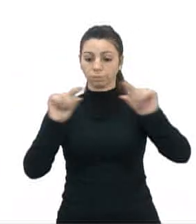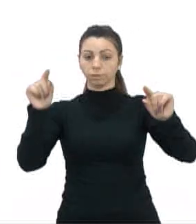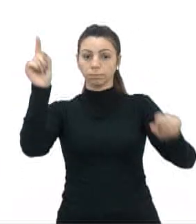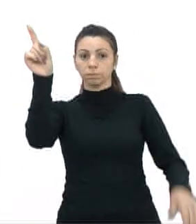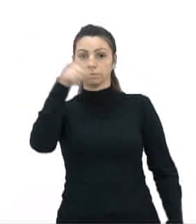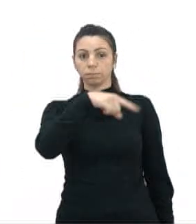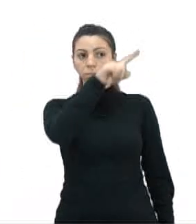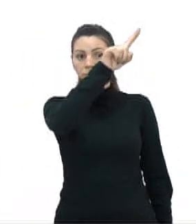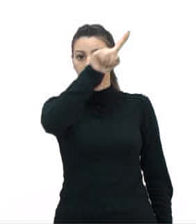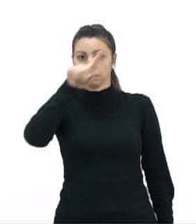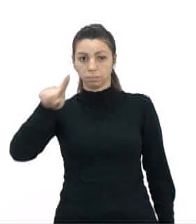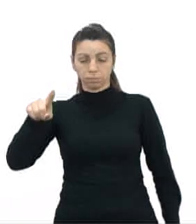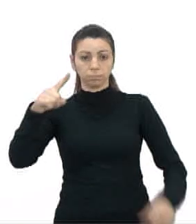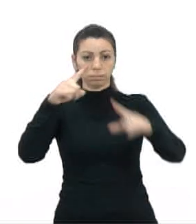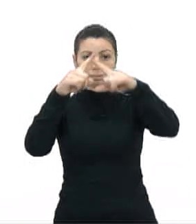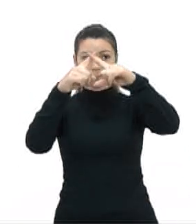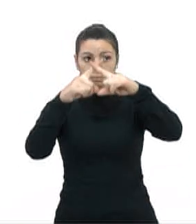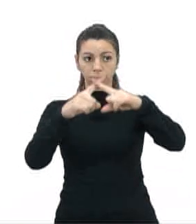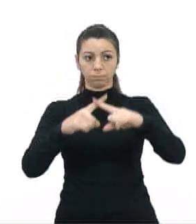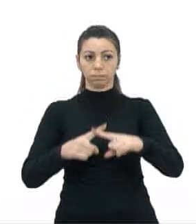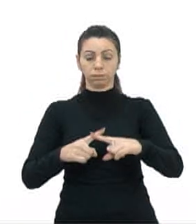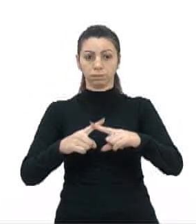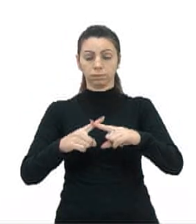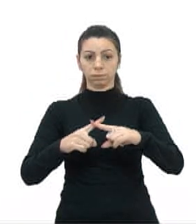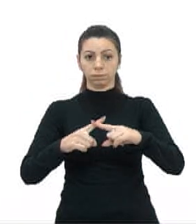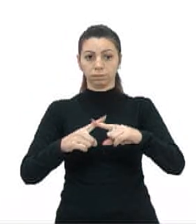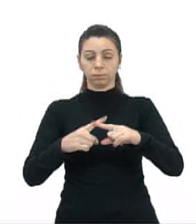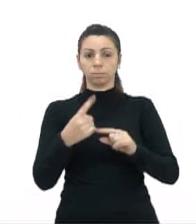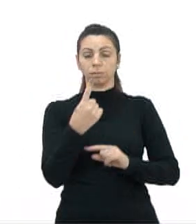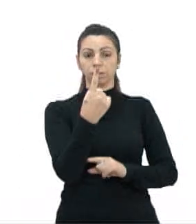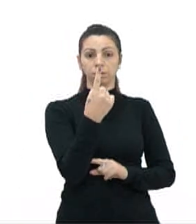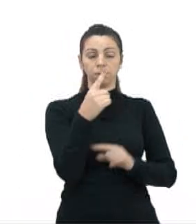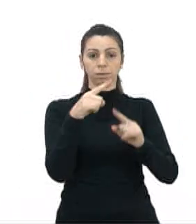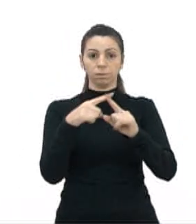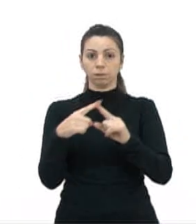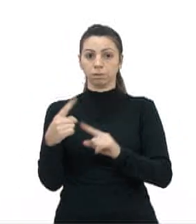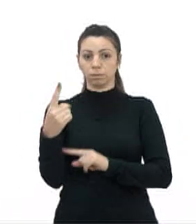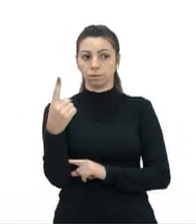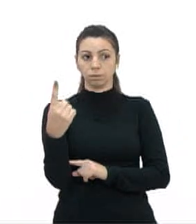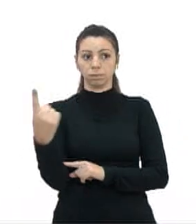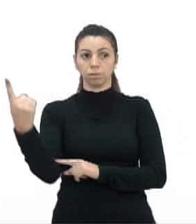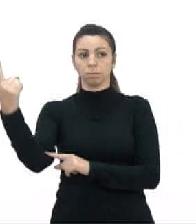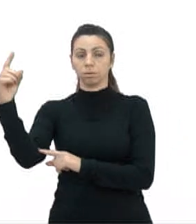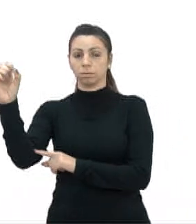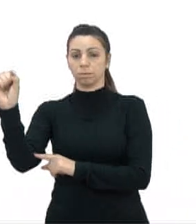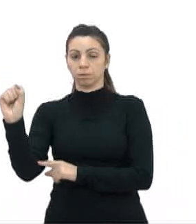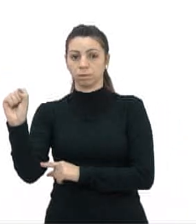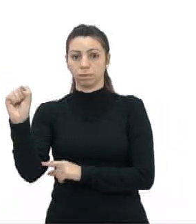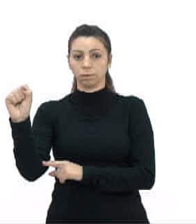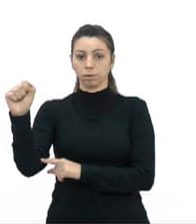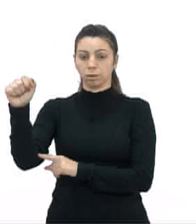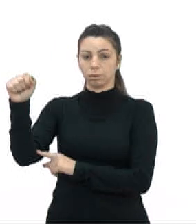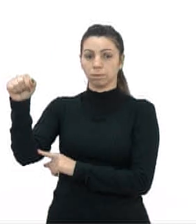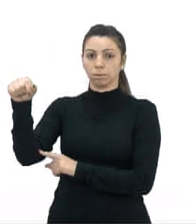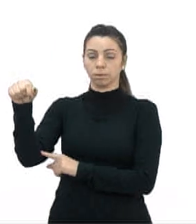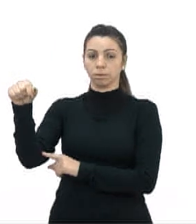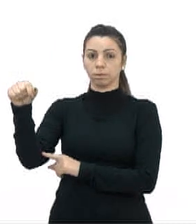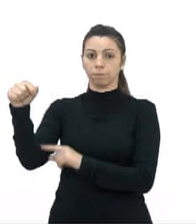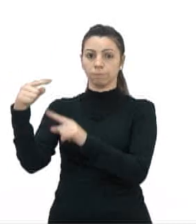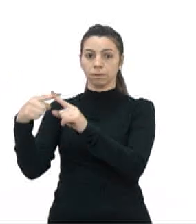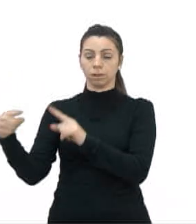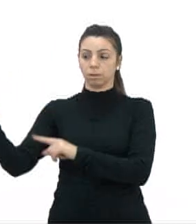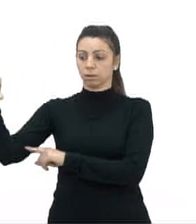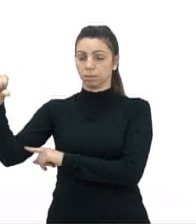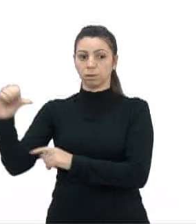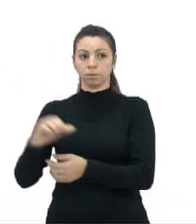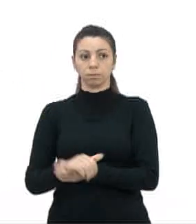ter x vezes 1 é igual a 18 vezes 9. 18 vezes 9, né? E deixo o x